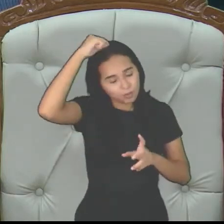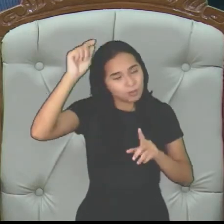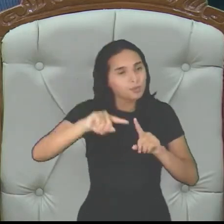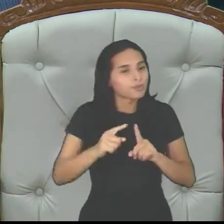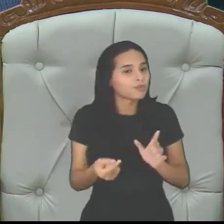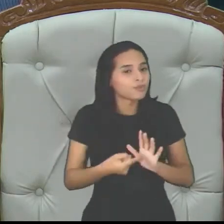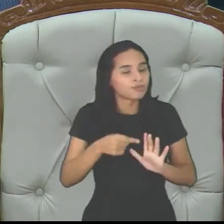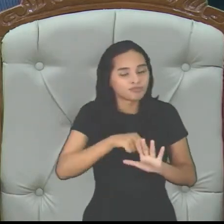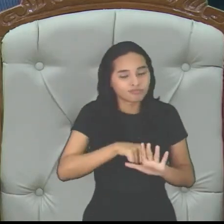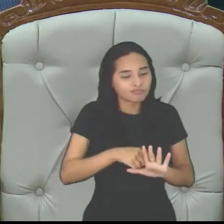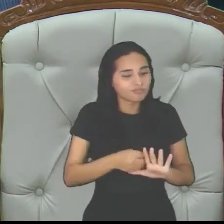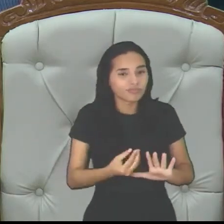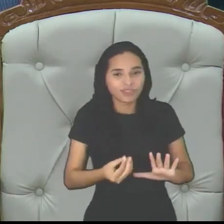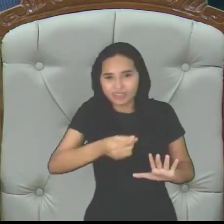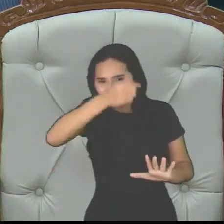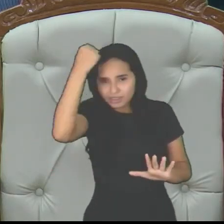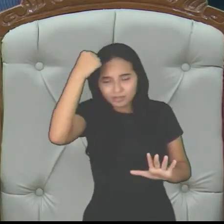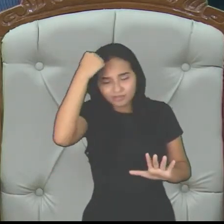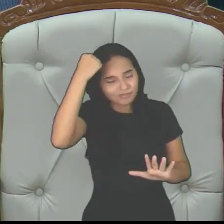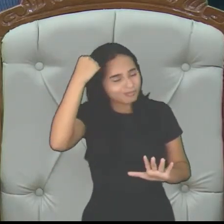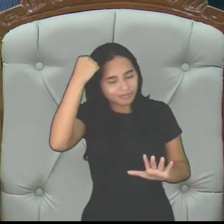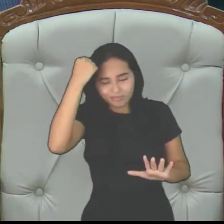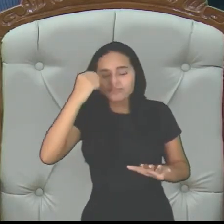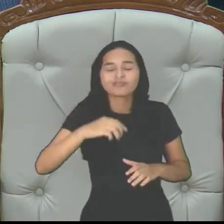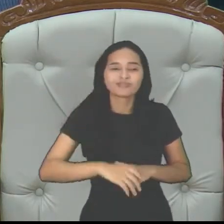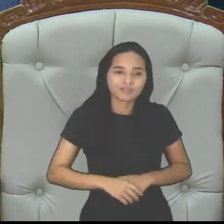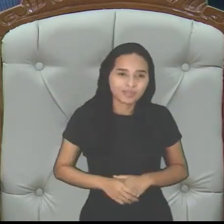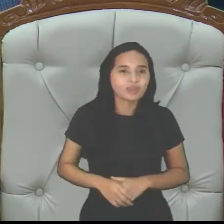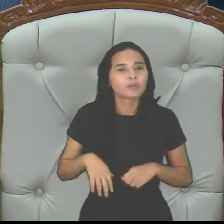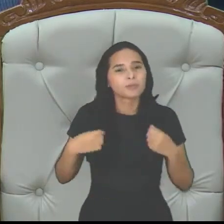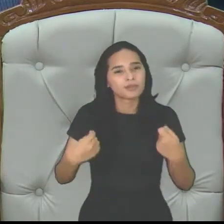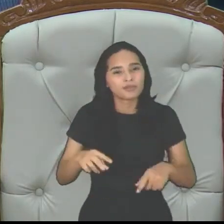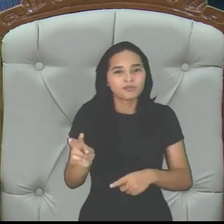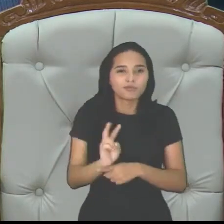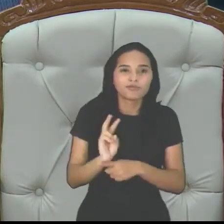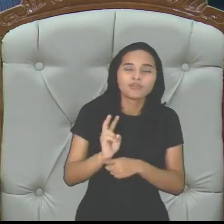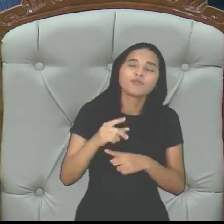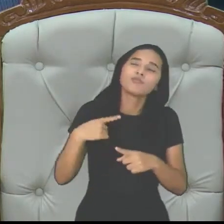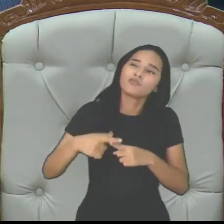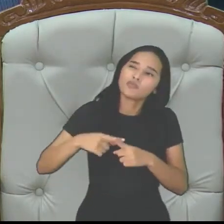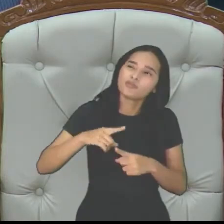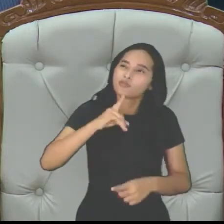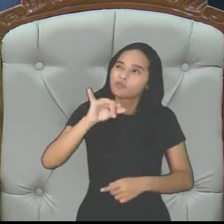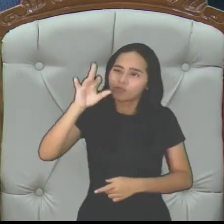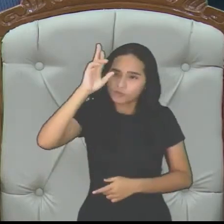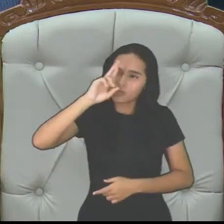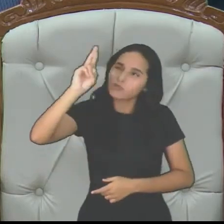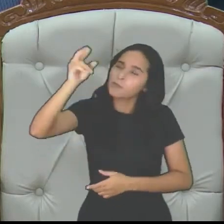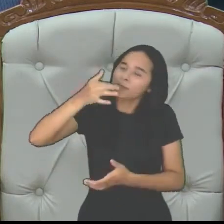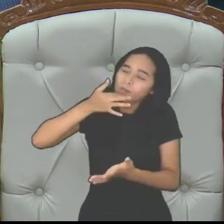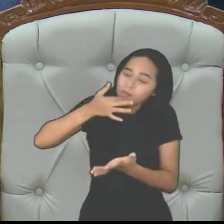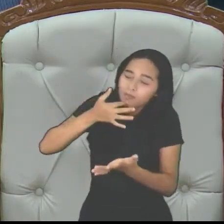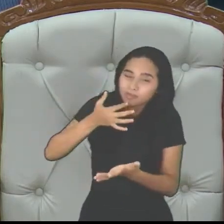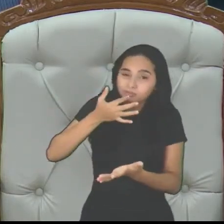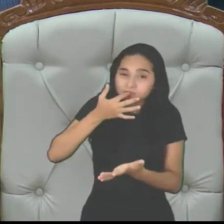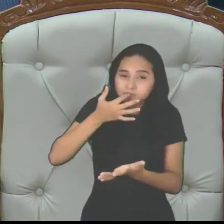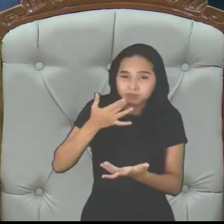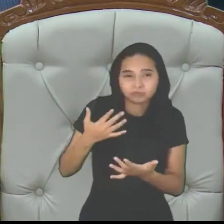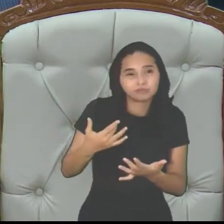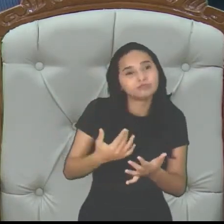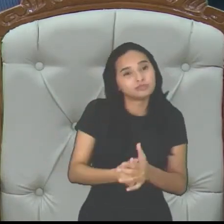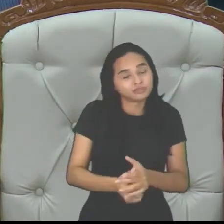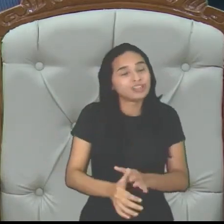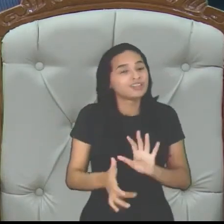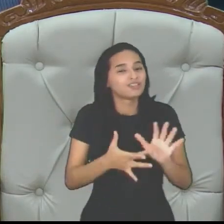vigiando, porque o dia do Senhor se aproxima, o dia do nosso arrebatamento se aproxima, e foi o próprio Cristo que